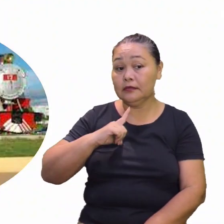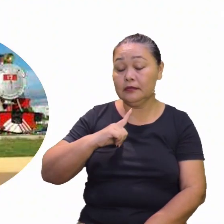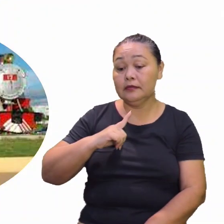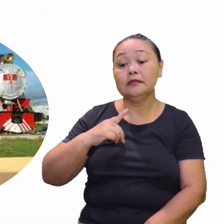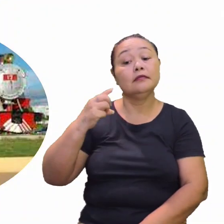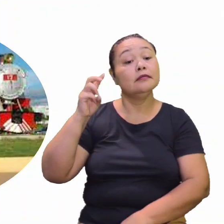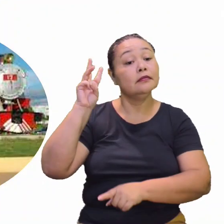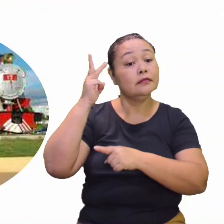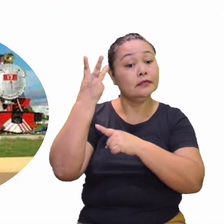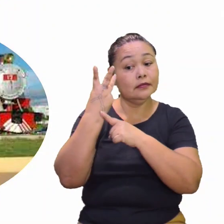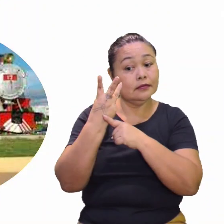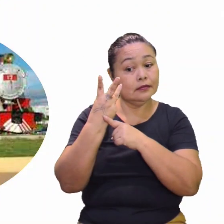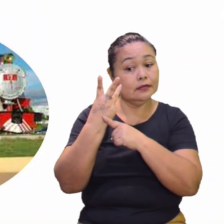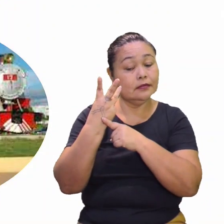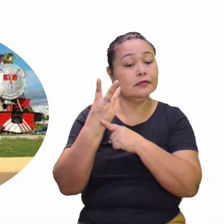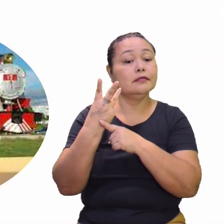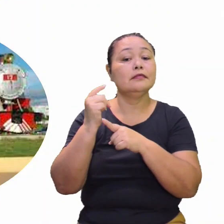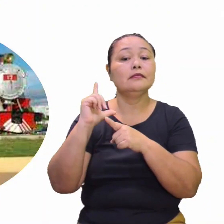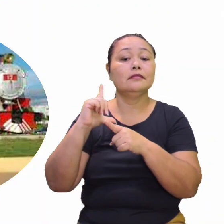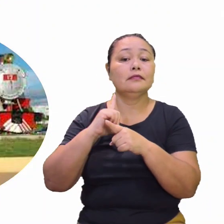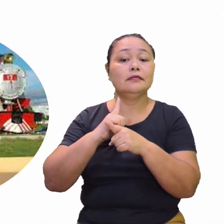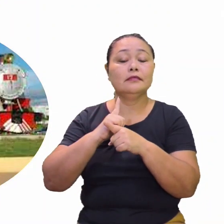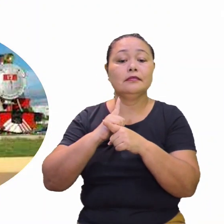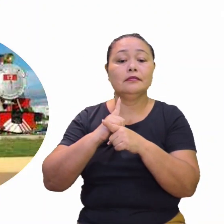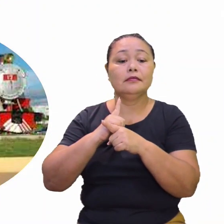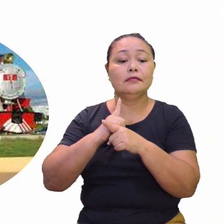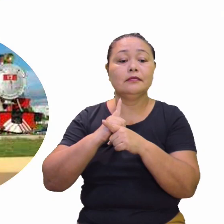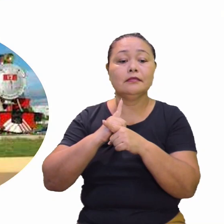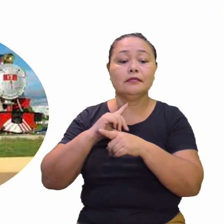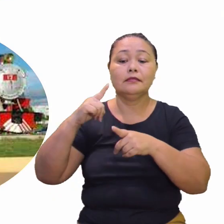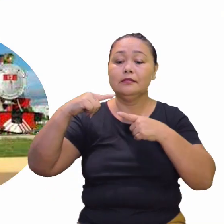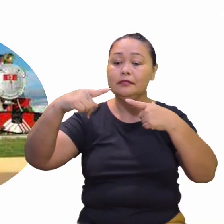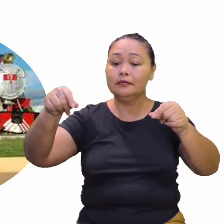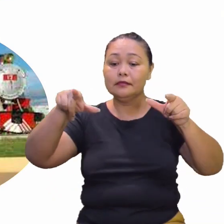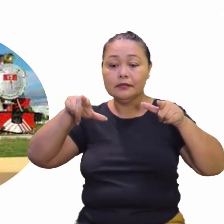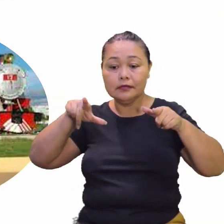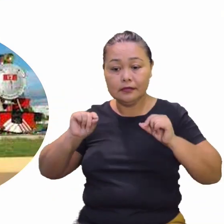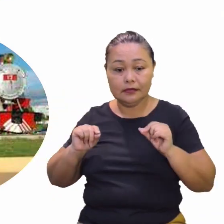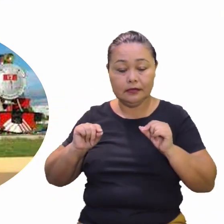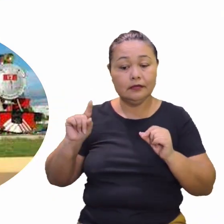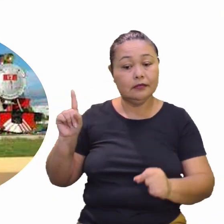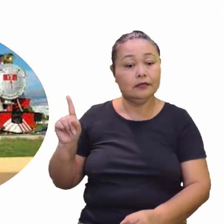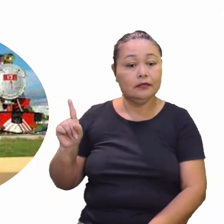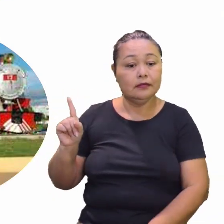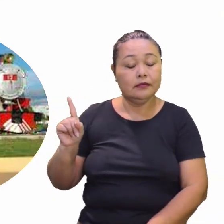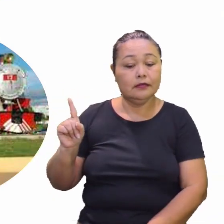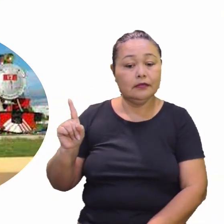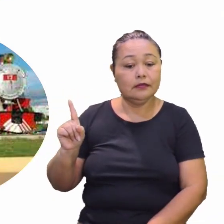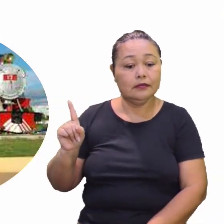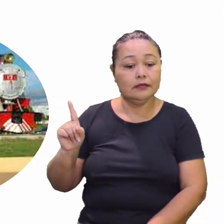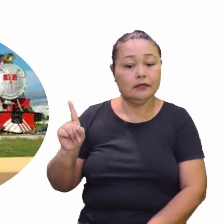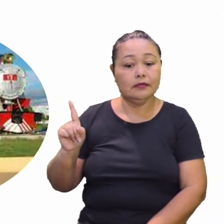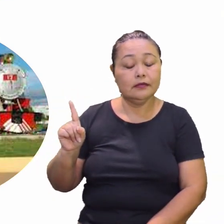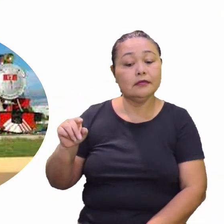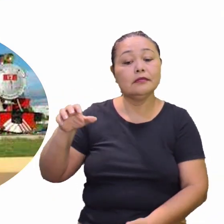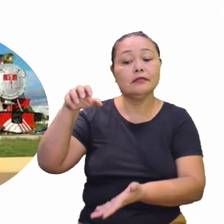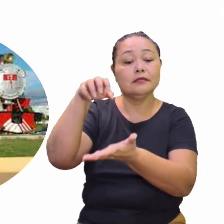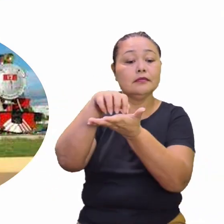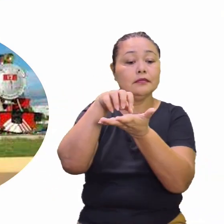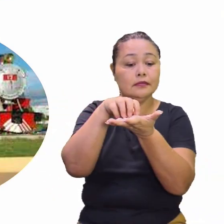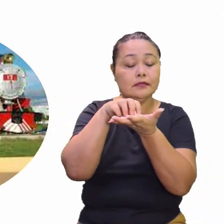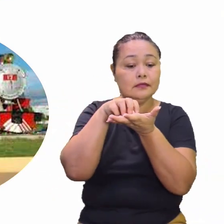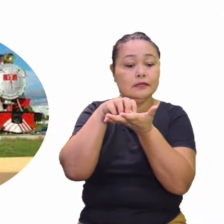Aí nós temos as 3 caixas d'água, Forte Príncipe da Beira. Isso aqui são